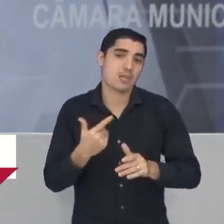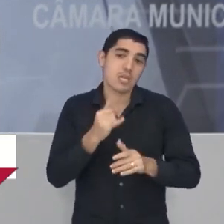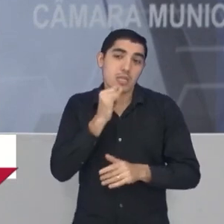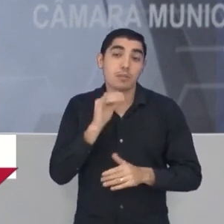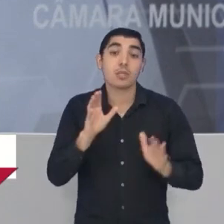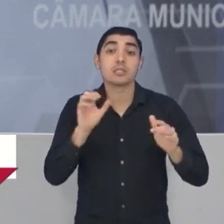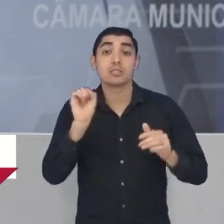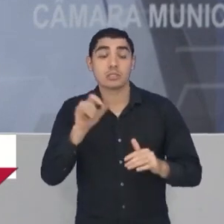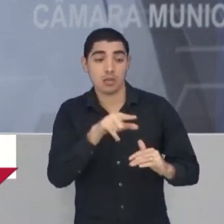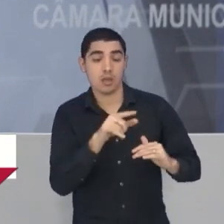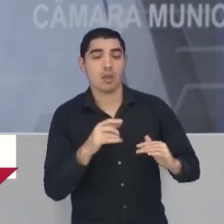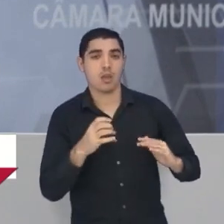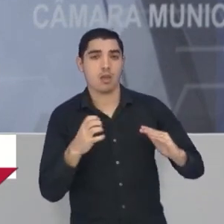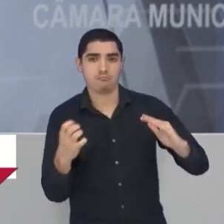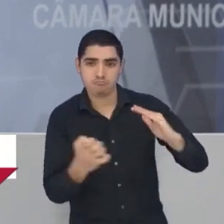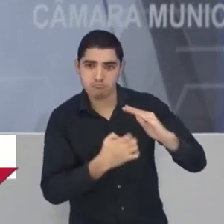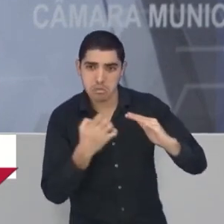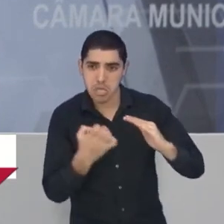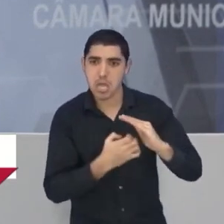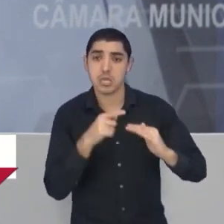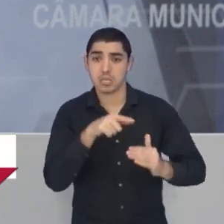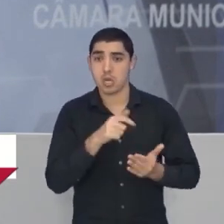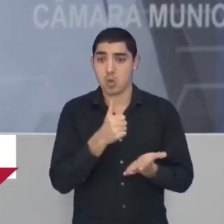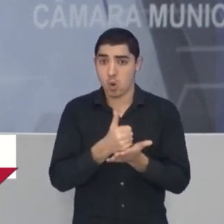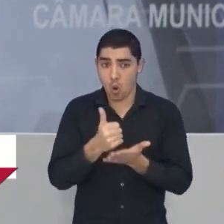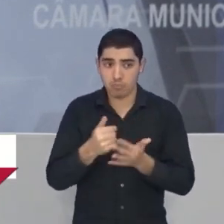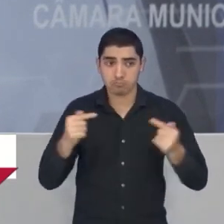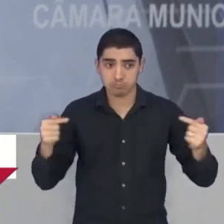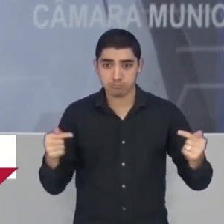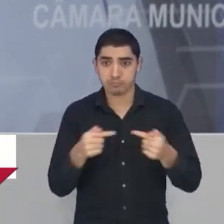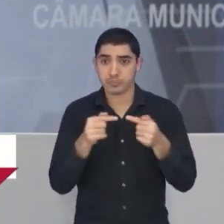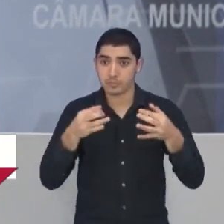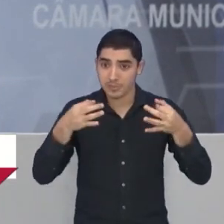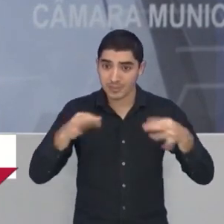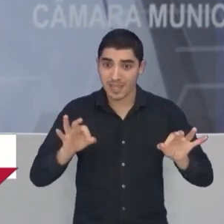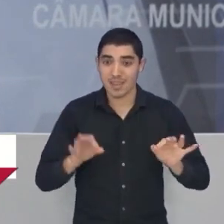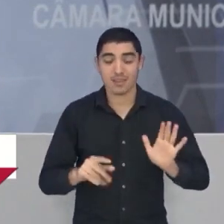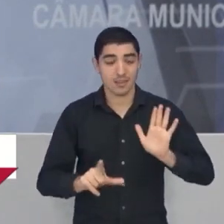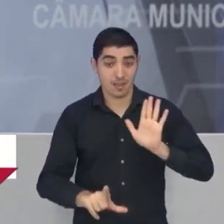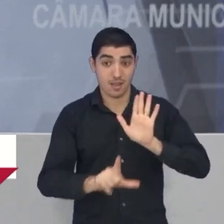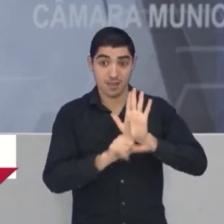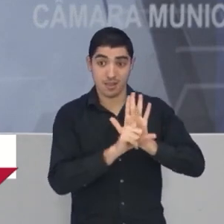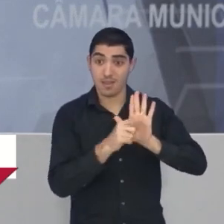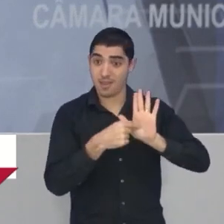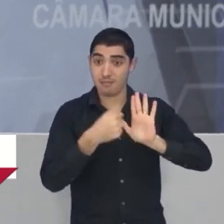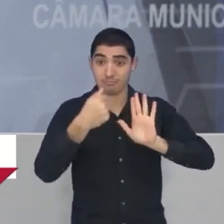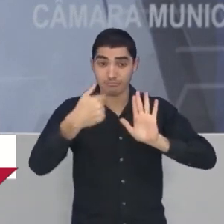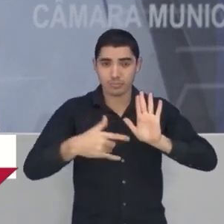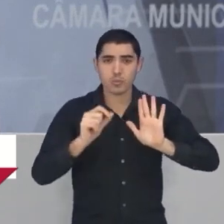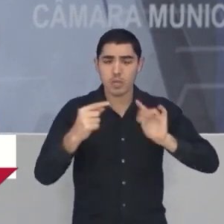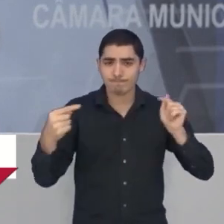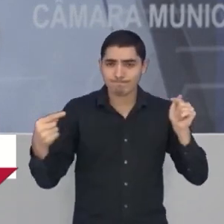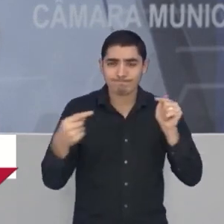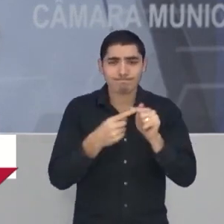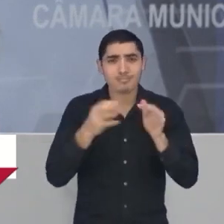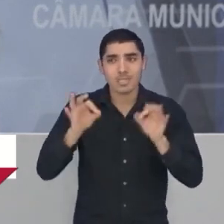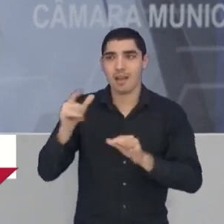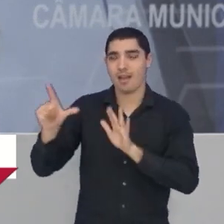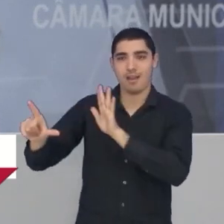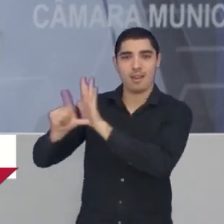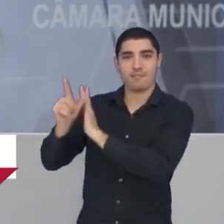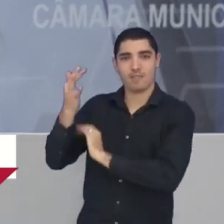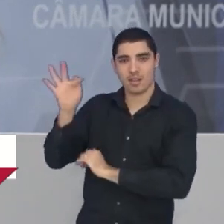organizações sociais no âmbito dos contratos de gestão porque essa lei ela tem que demonstrar uma simetria com a lei federal que é a